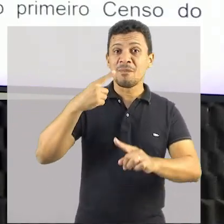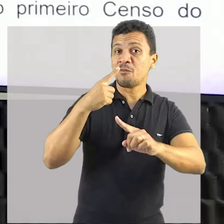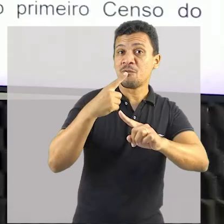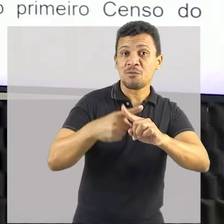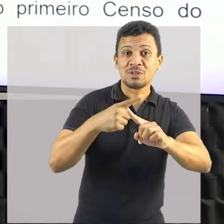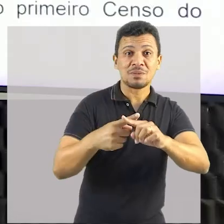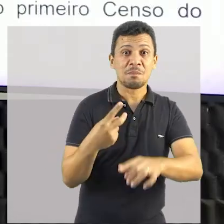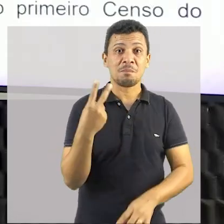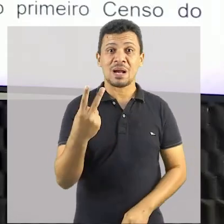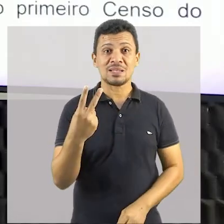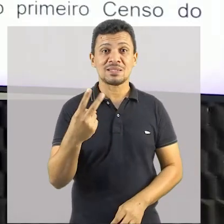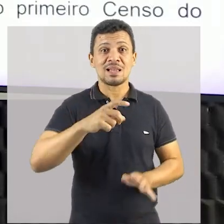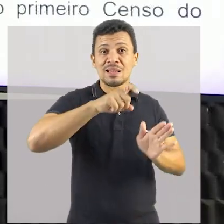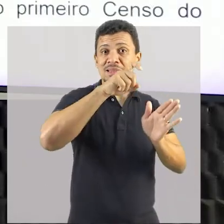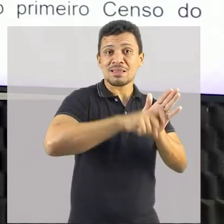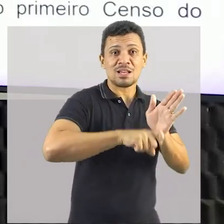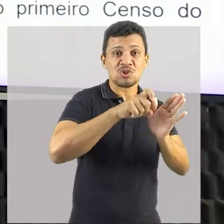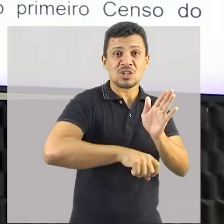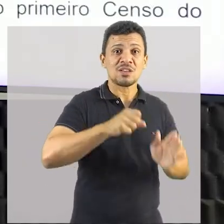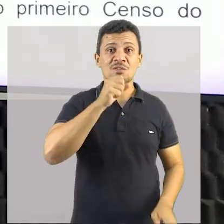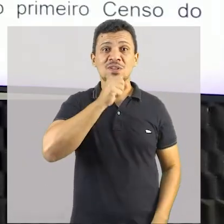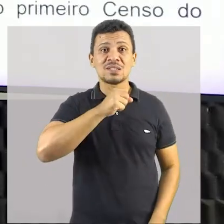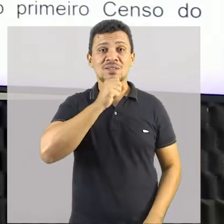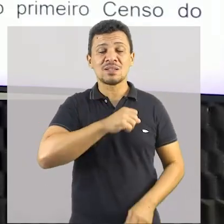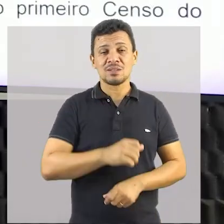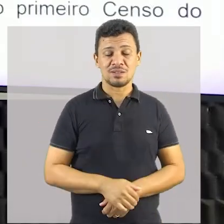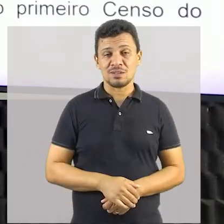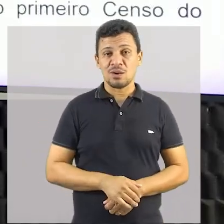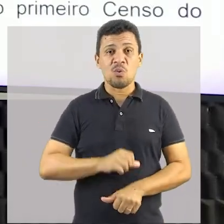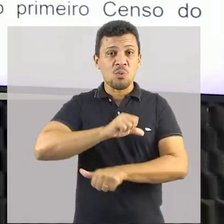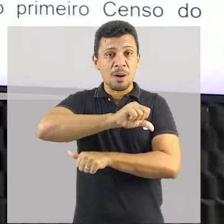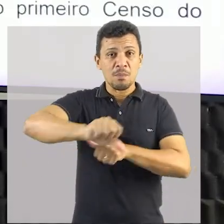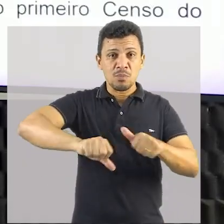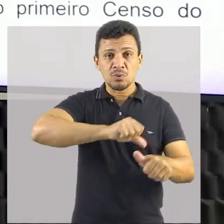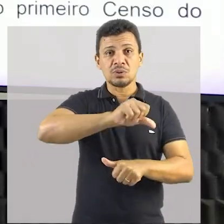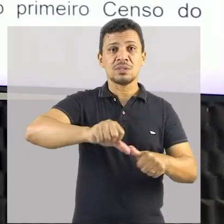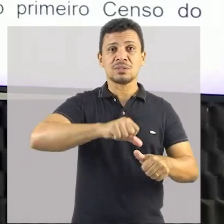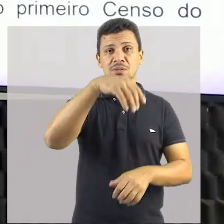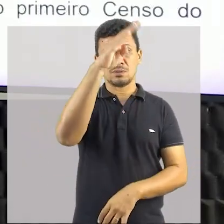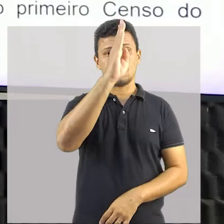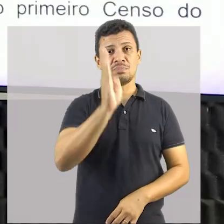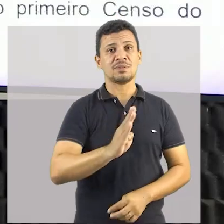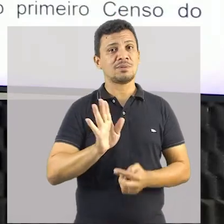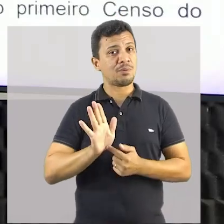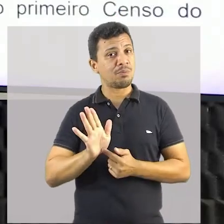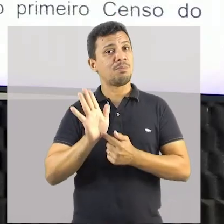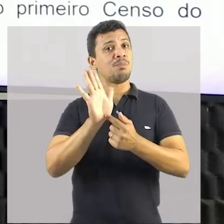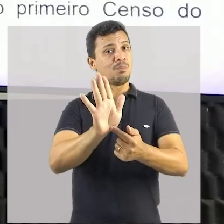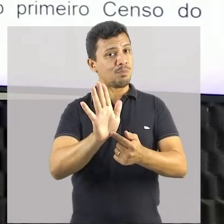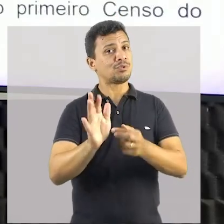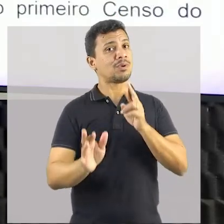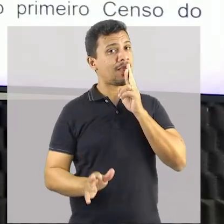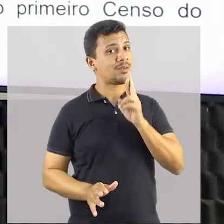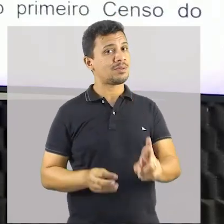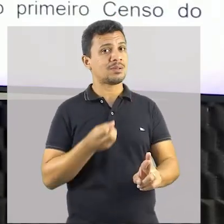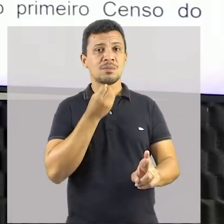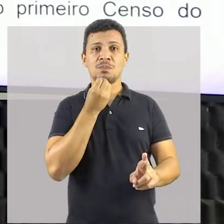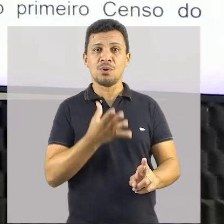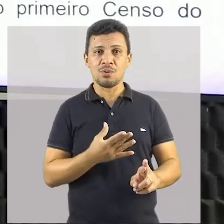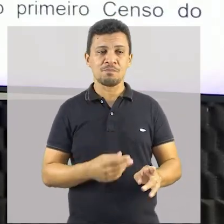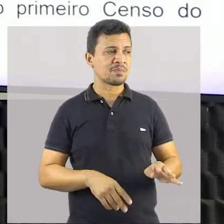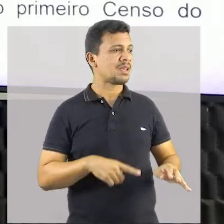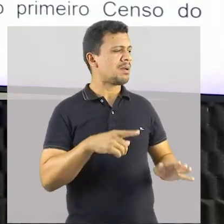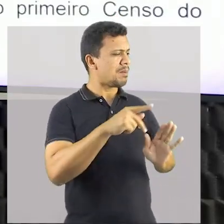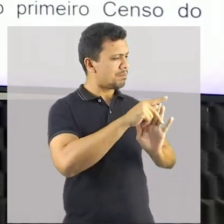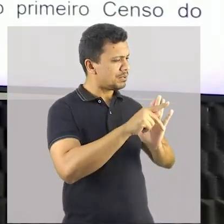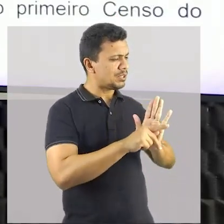envelhecimento. Isso significa que a gente tem uma mudança estrutural no Brasil em curso que já traz bons resultados. Então nós já temos